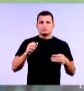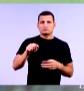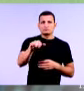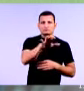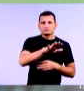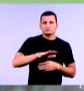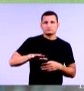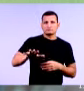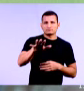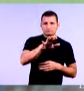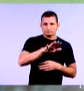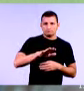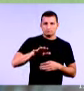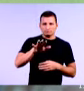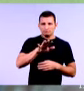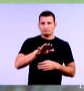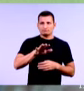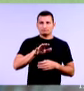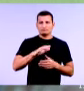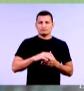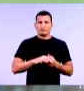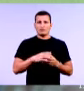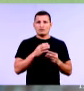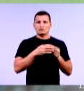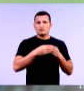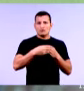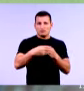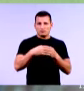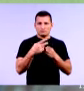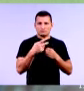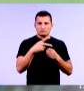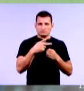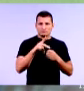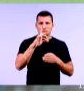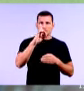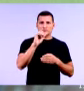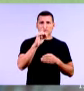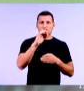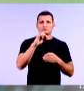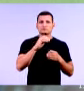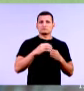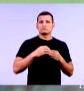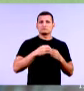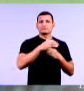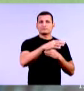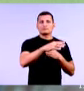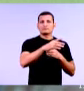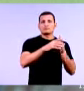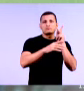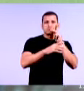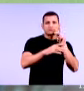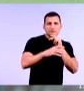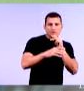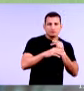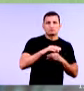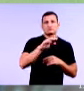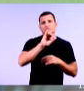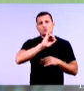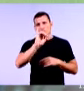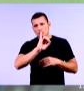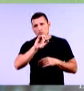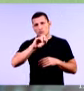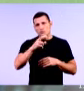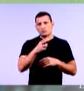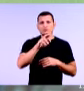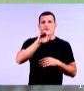levar os seus dados, a sua mensagem, para o provedor, que pode ser, no caso, aqui em Porto Velho, a Oi ou a Embratel, no caso, né? Seria,